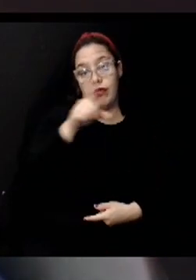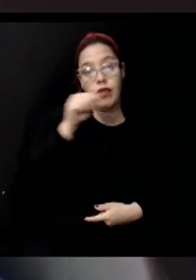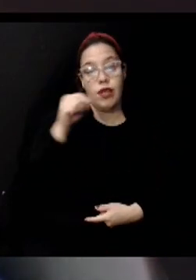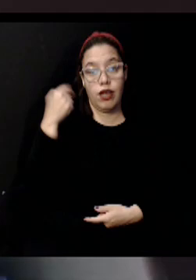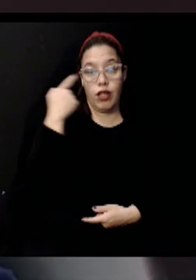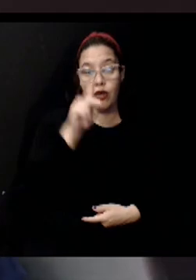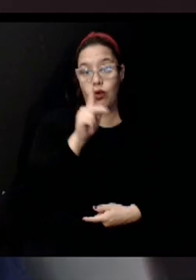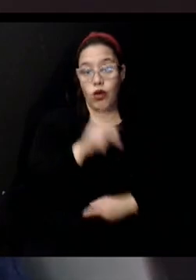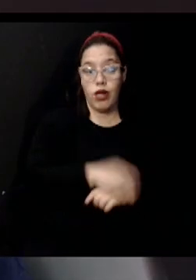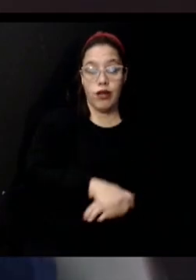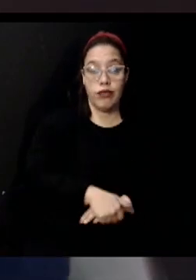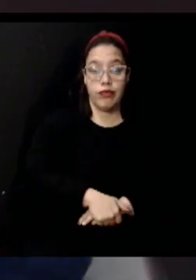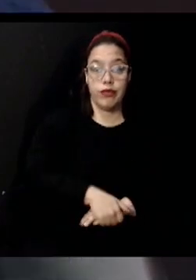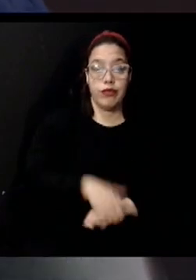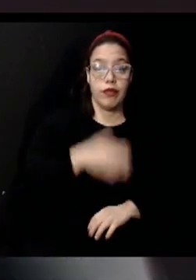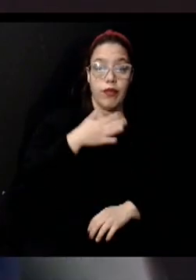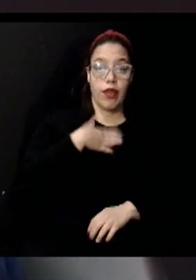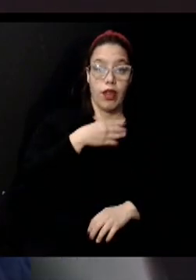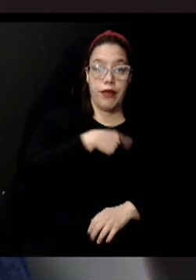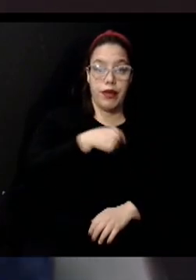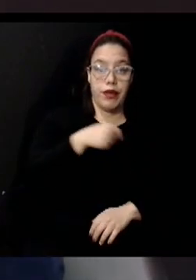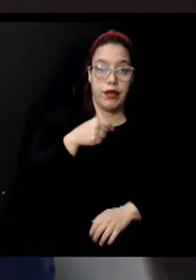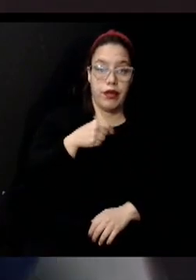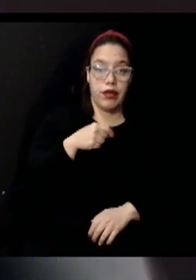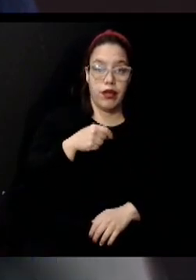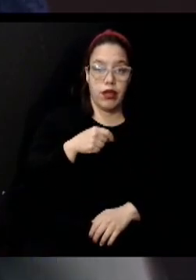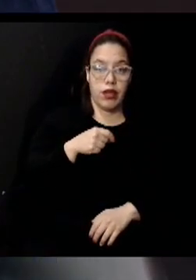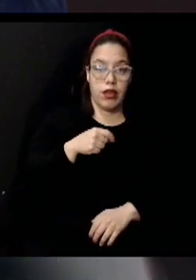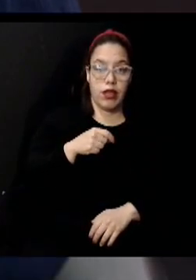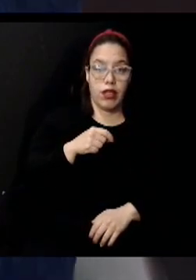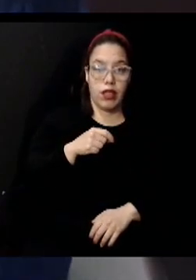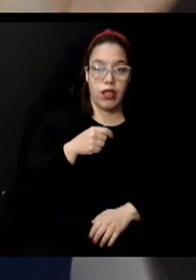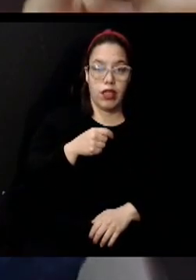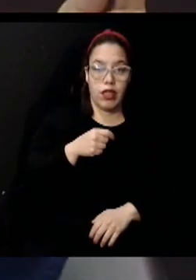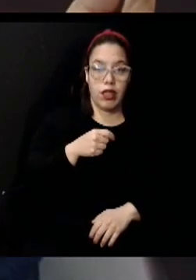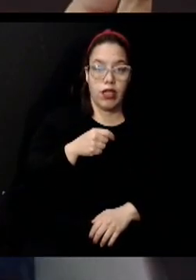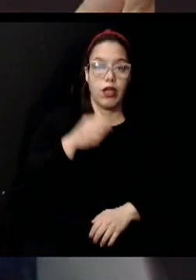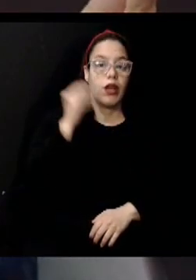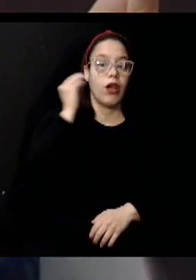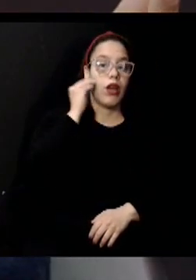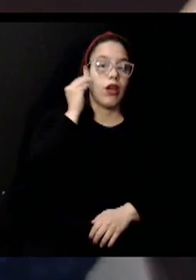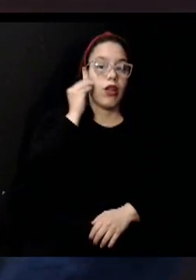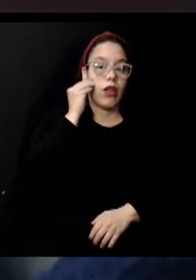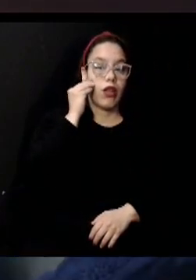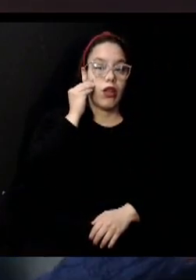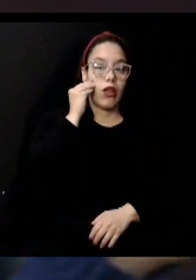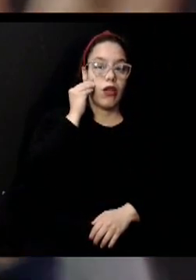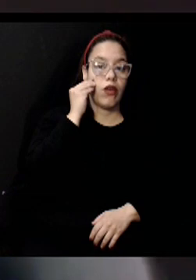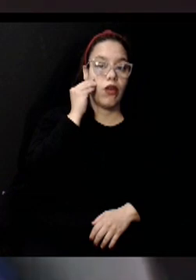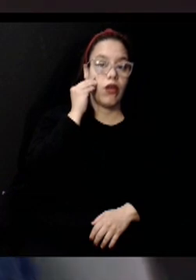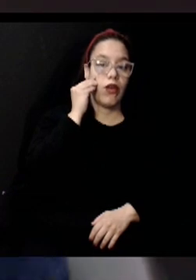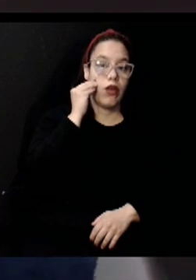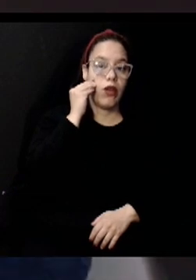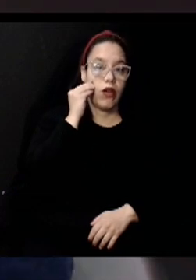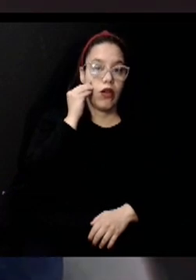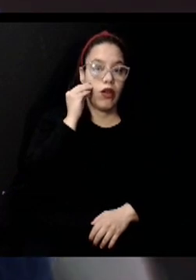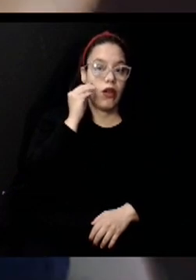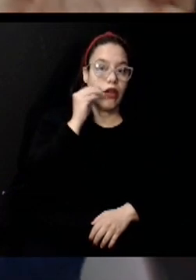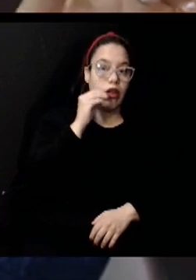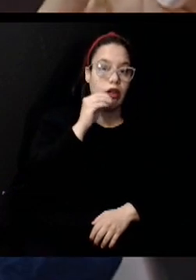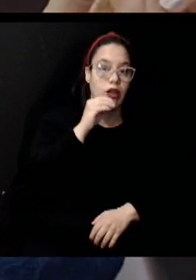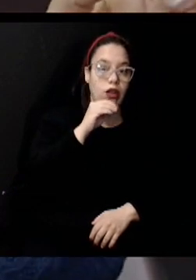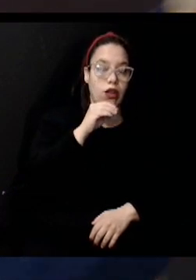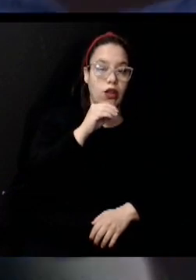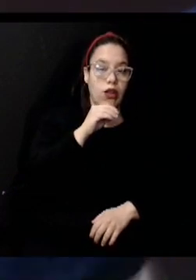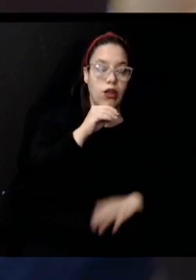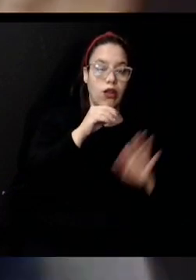e a minha Exato. escolha é o que eu já fiz lá, já fiz lá em casa, é tentar colocar o inibidor de som, como é que chama? Sim, é